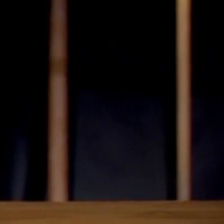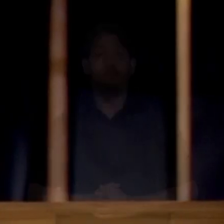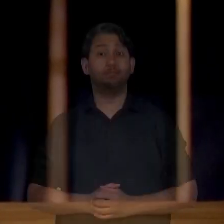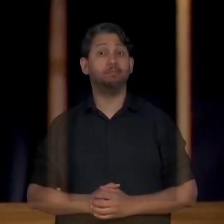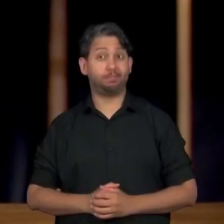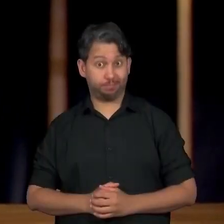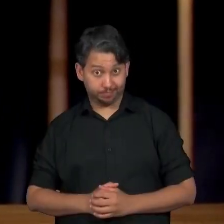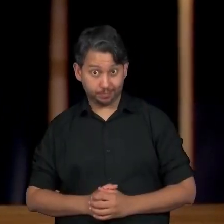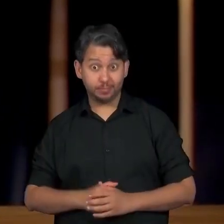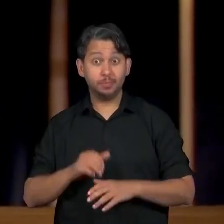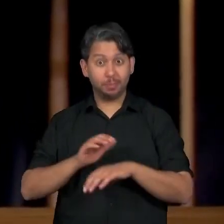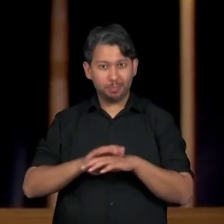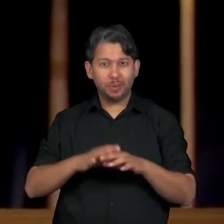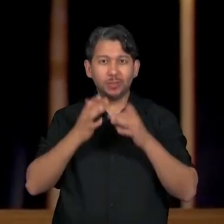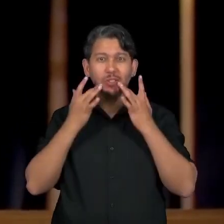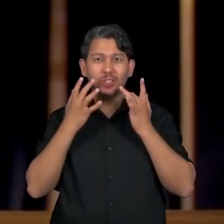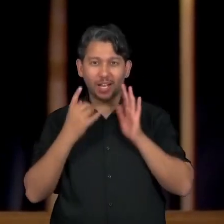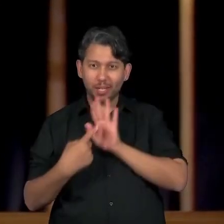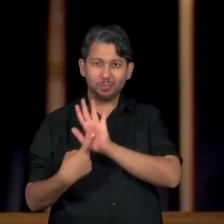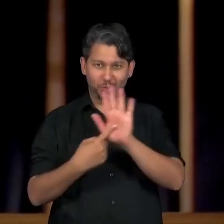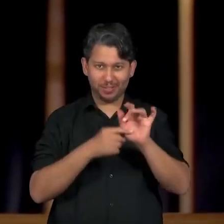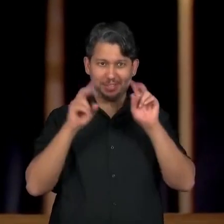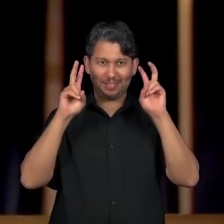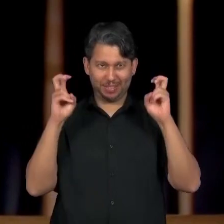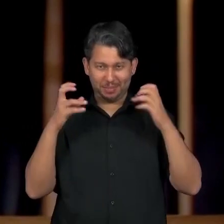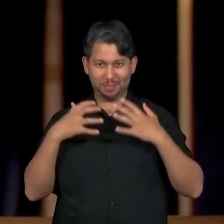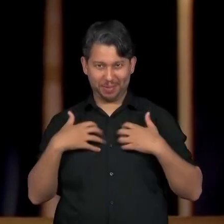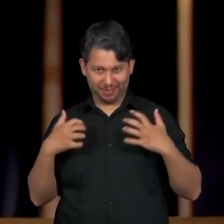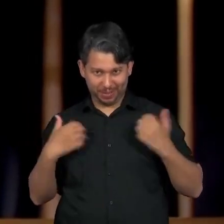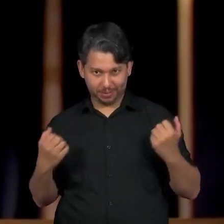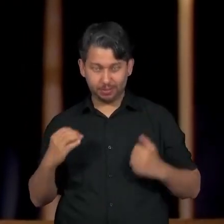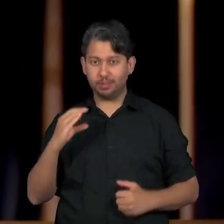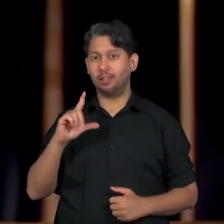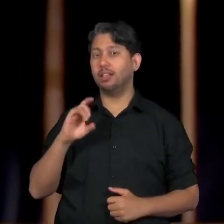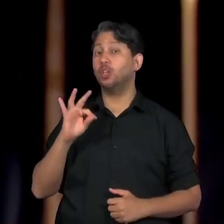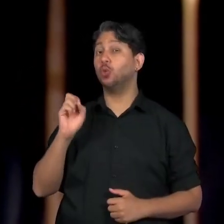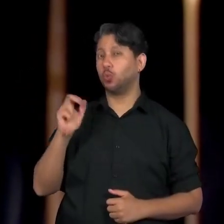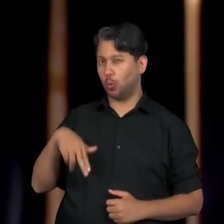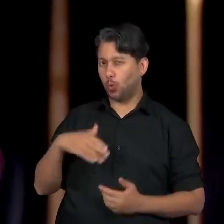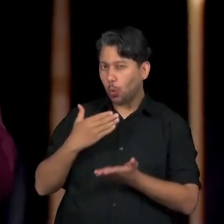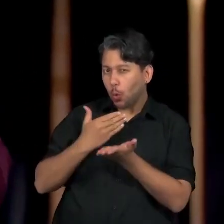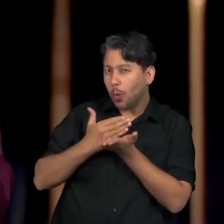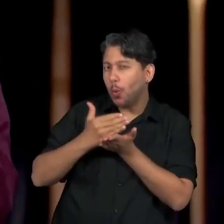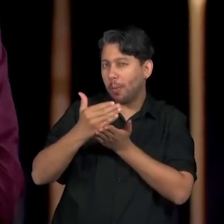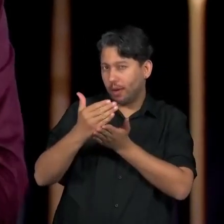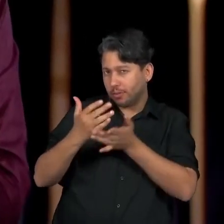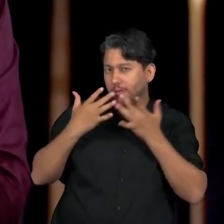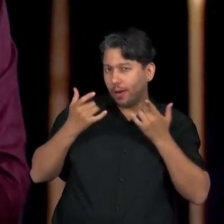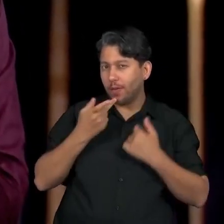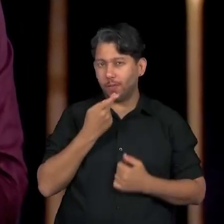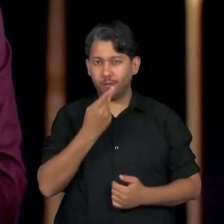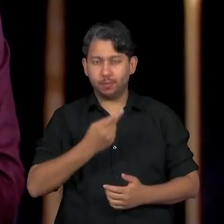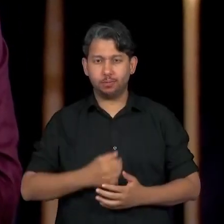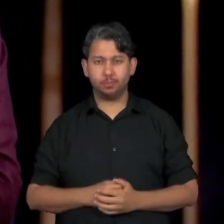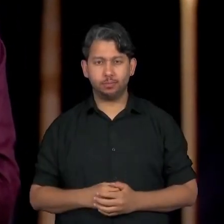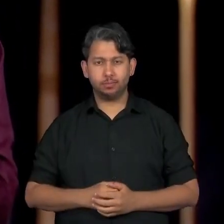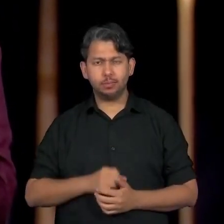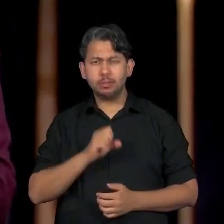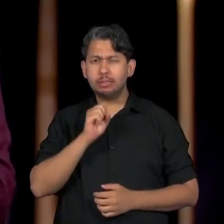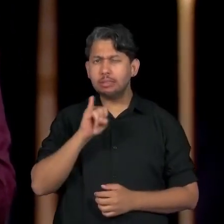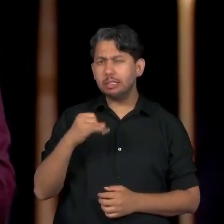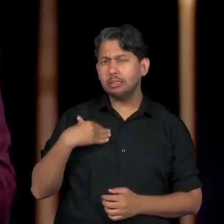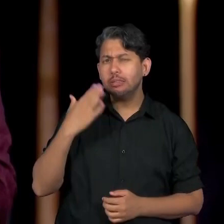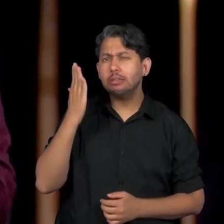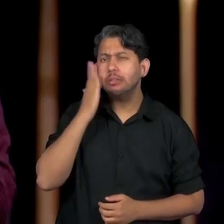logo no começo do seu espetáculo macacos o meu convidado Cleiton Nascimento diz assim se sabemos como tem